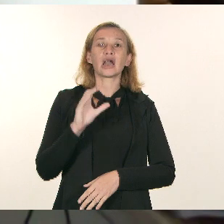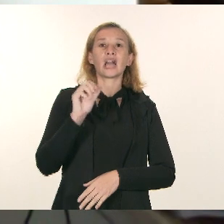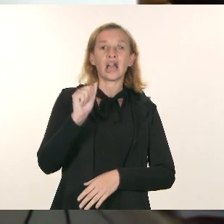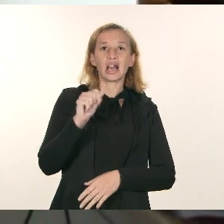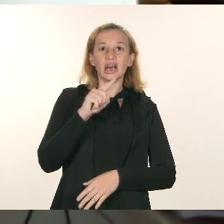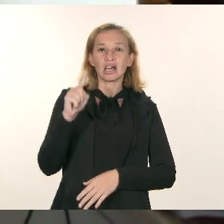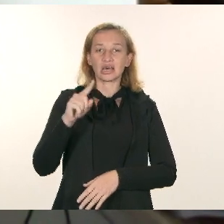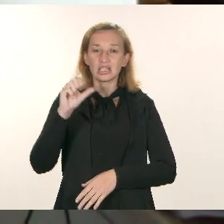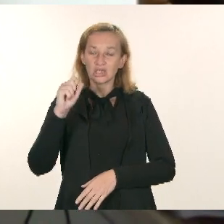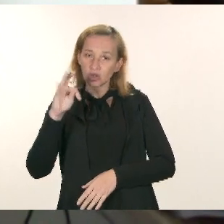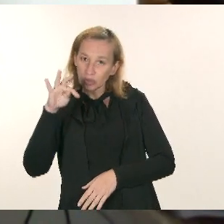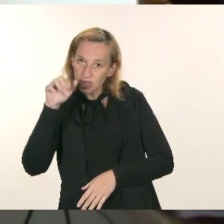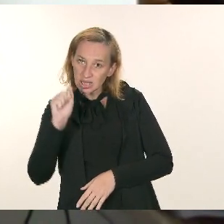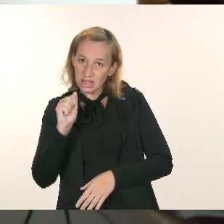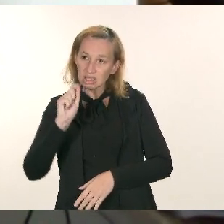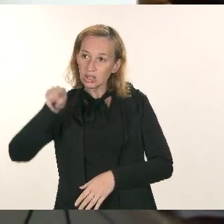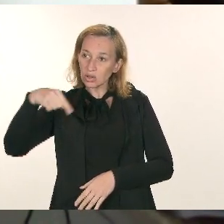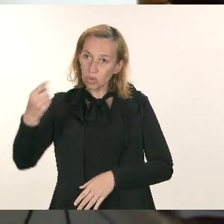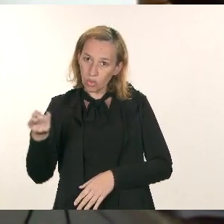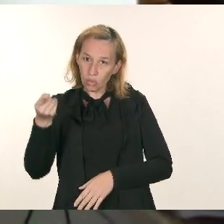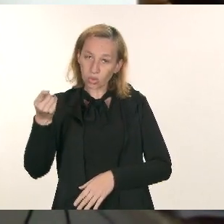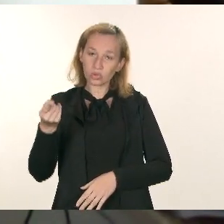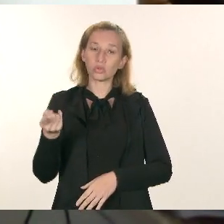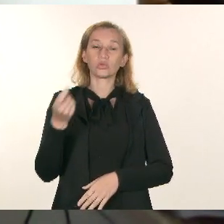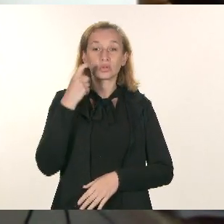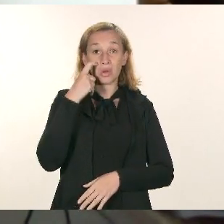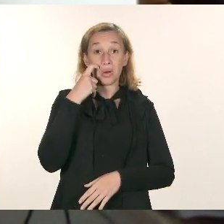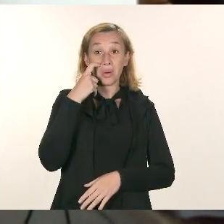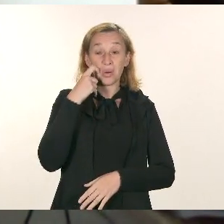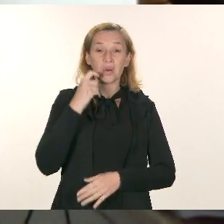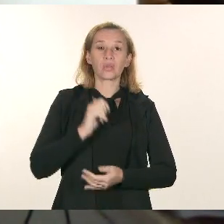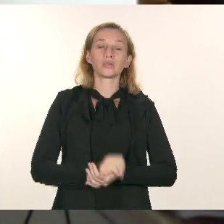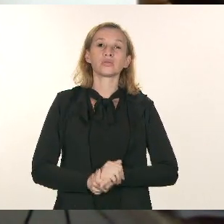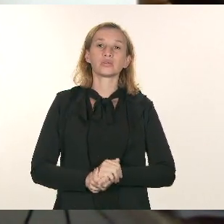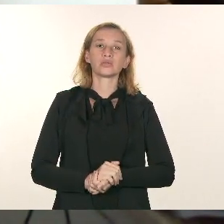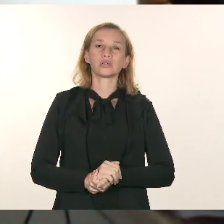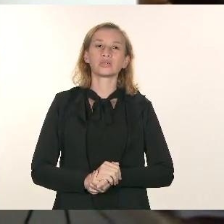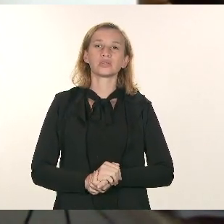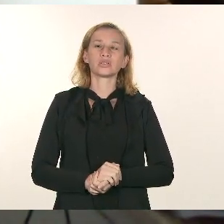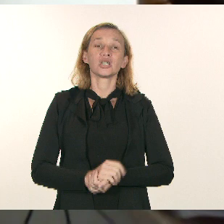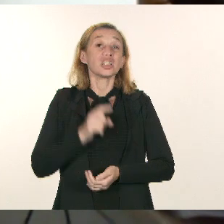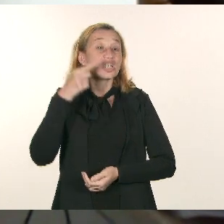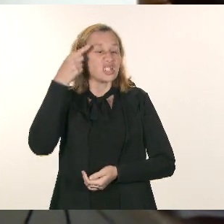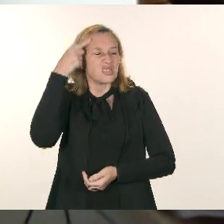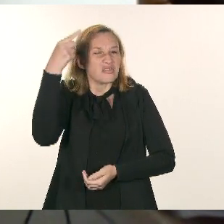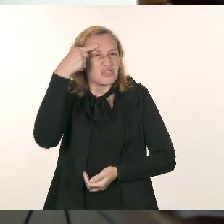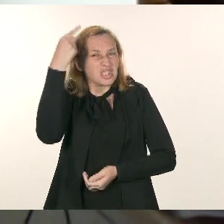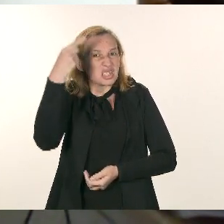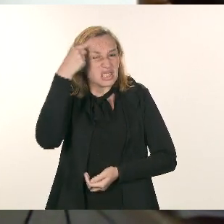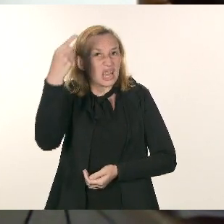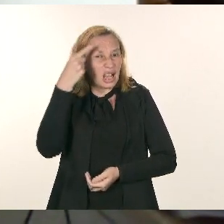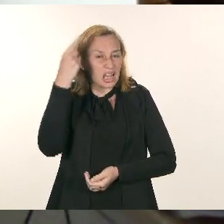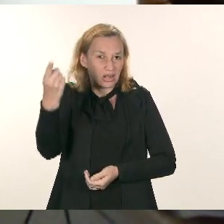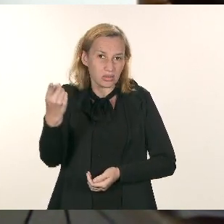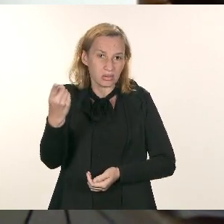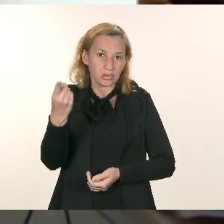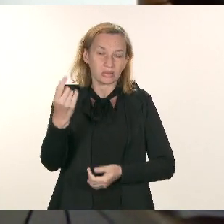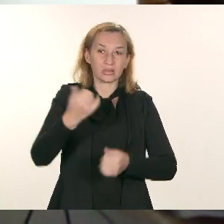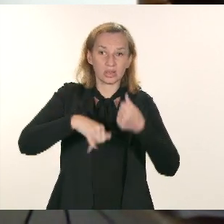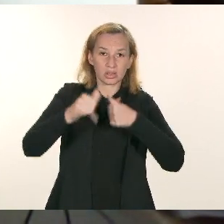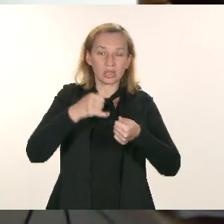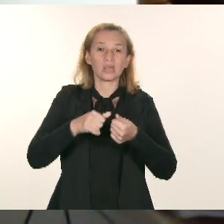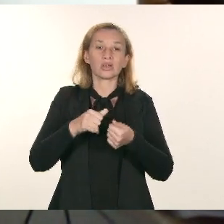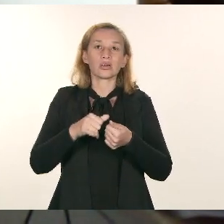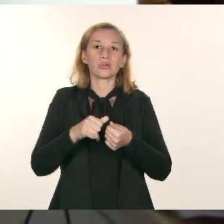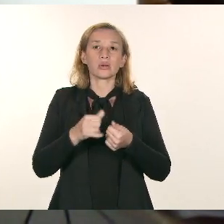azitromicina e tantos outros medicamentos que inventaram que teria efeito positivo para combater